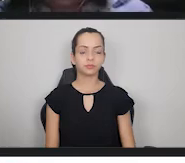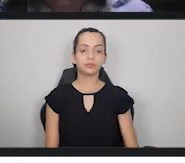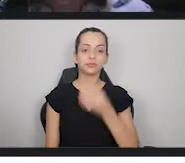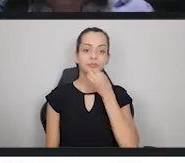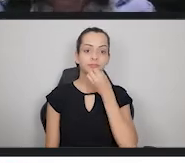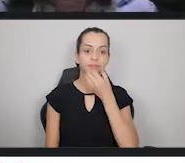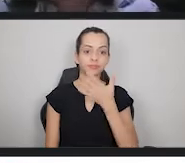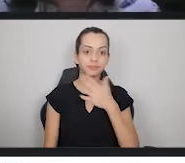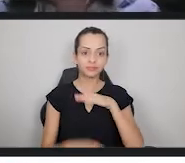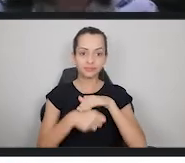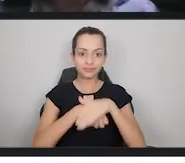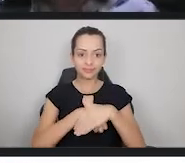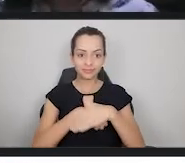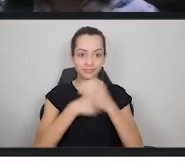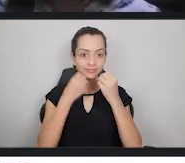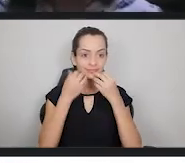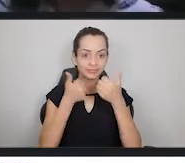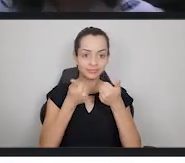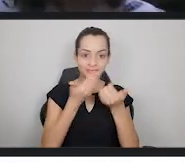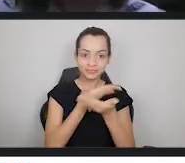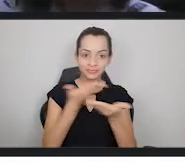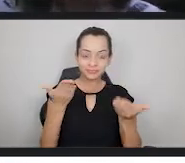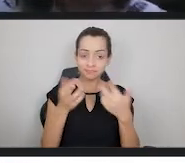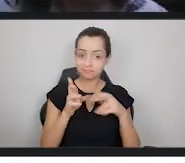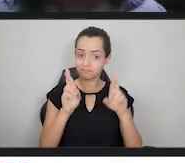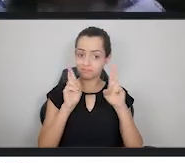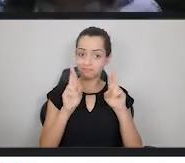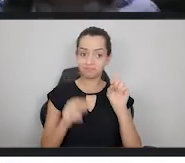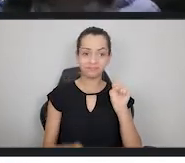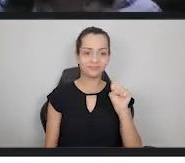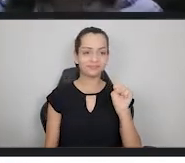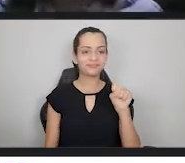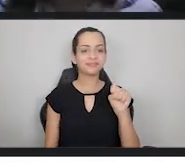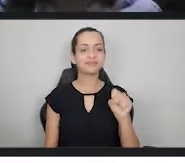Boa noite, pessoal. Tudo bem com vocês? Espero que sim.